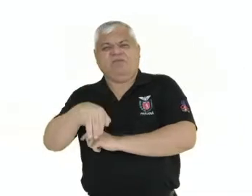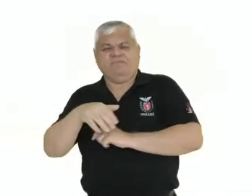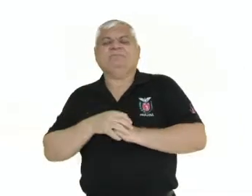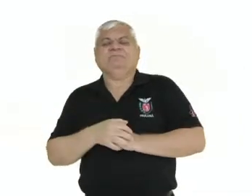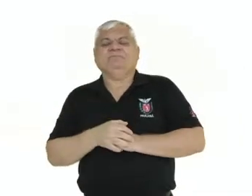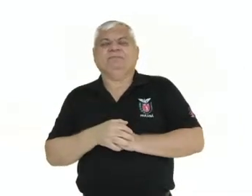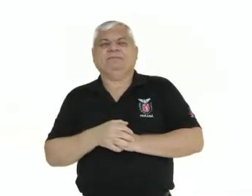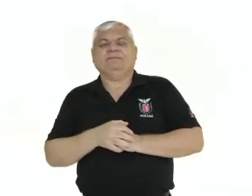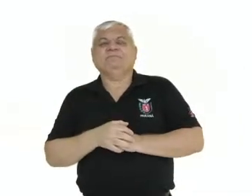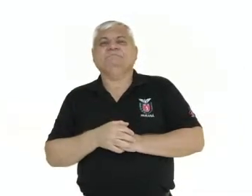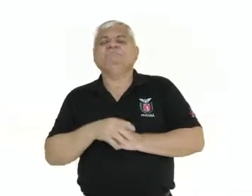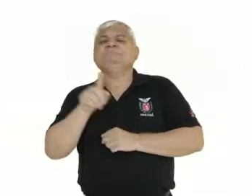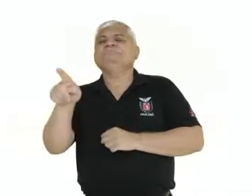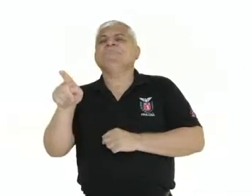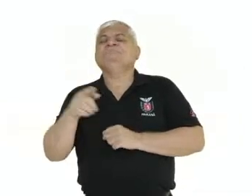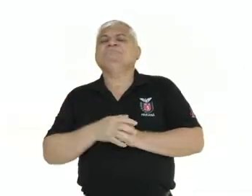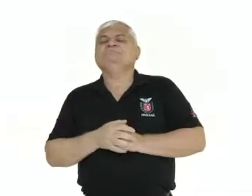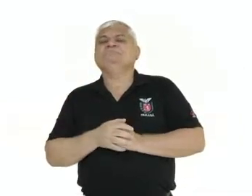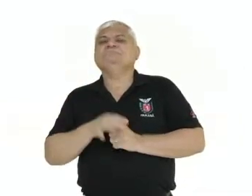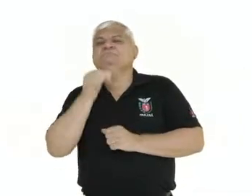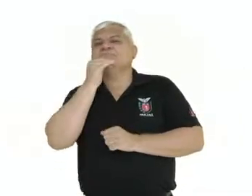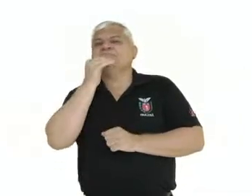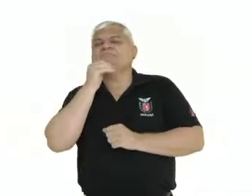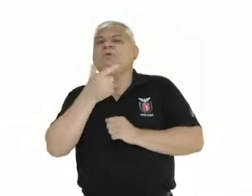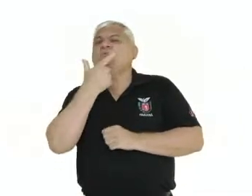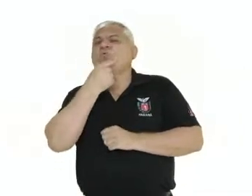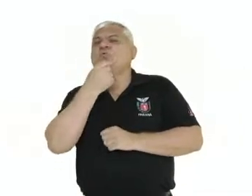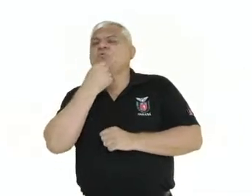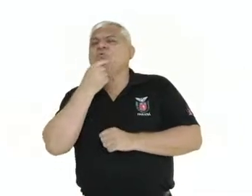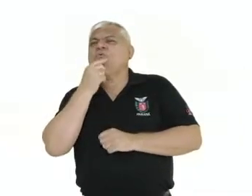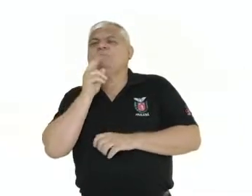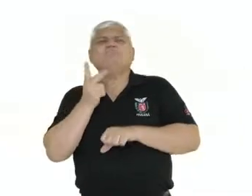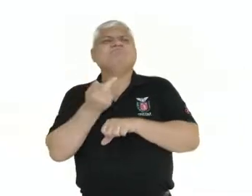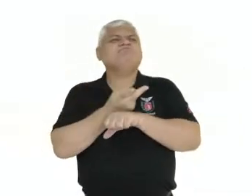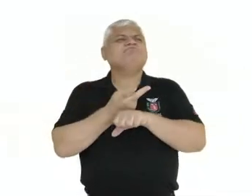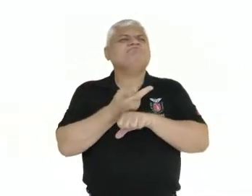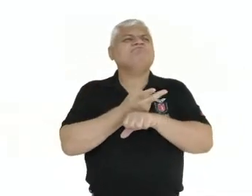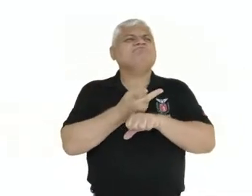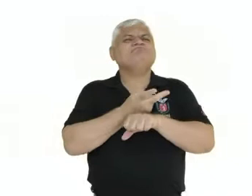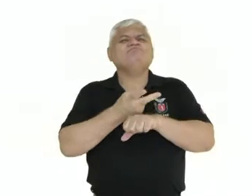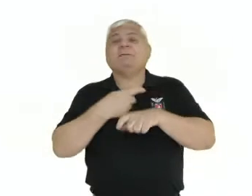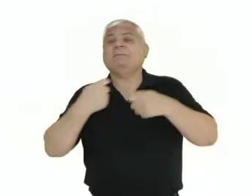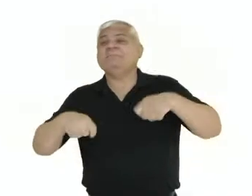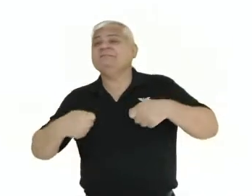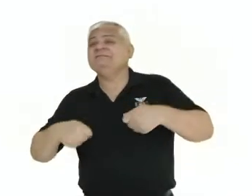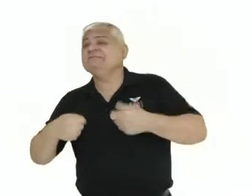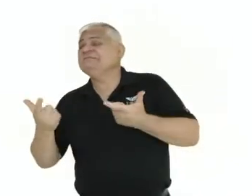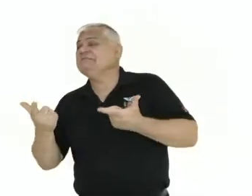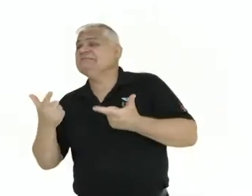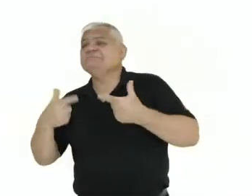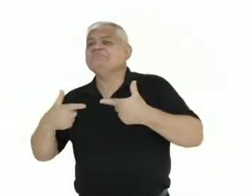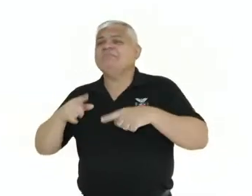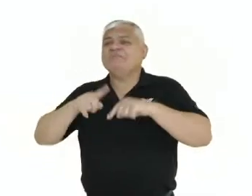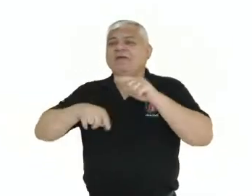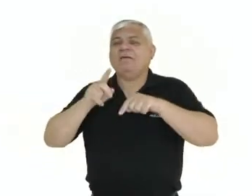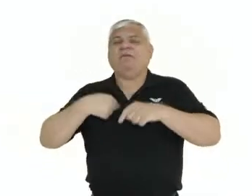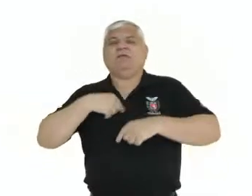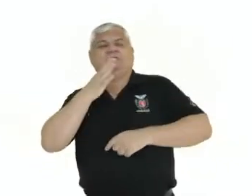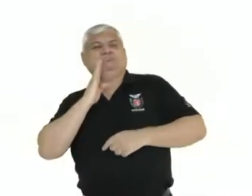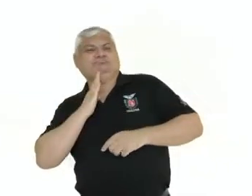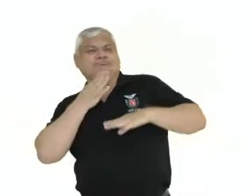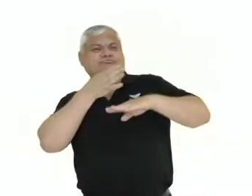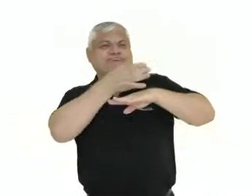Quando um carapina do lugar precisava de uma, corria logo à oficina do Zusa, a pedir-lhe de